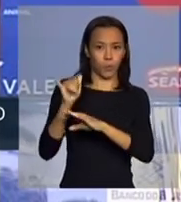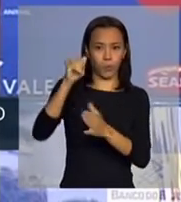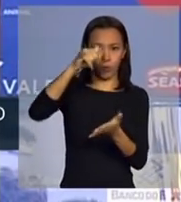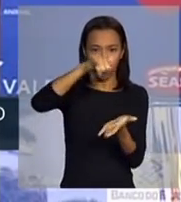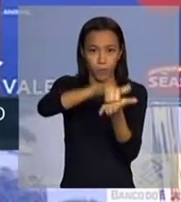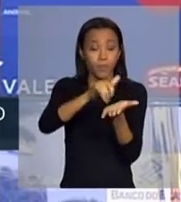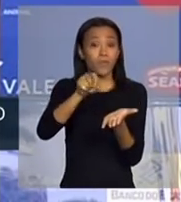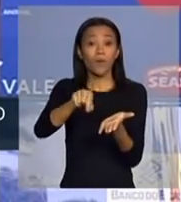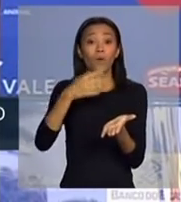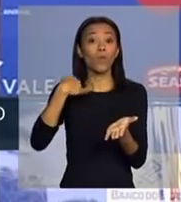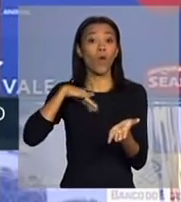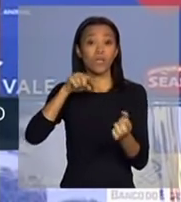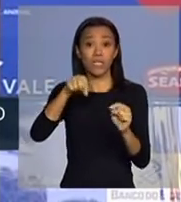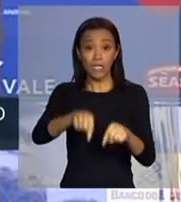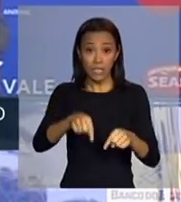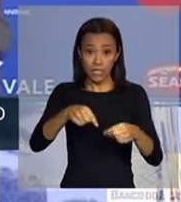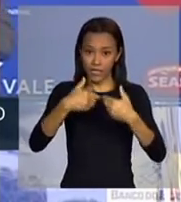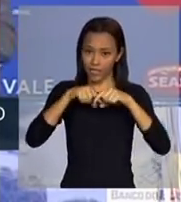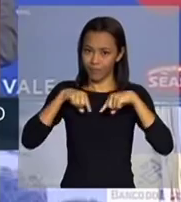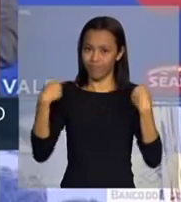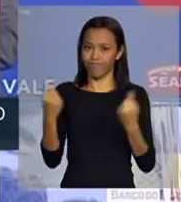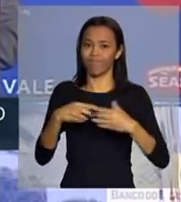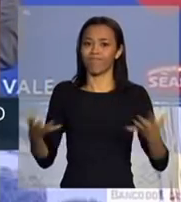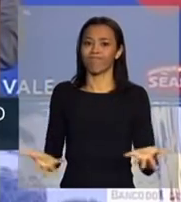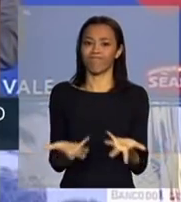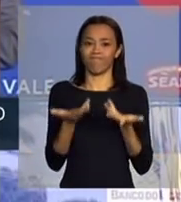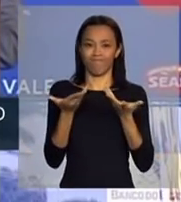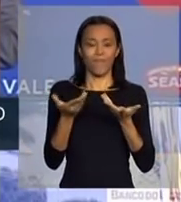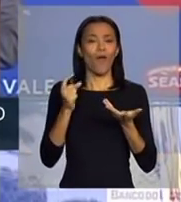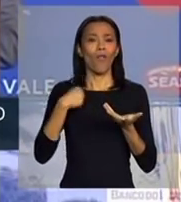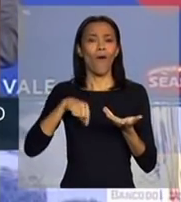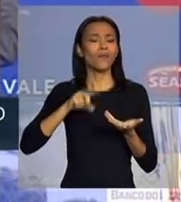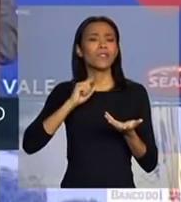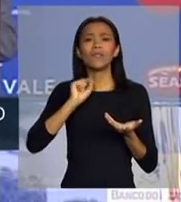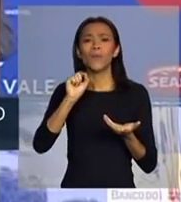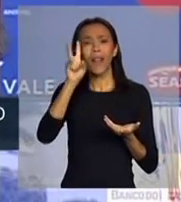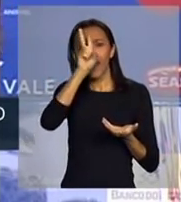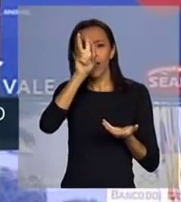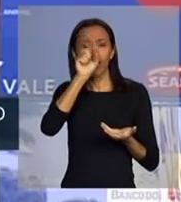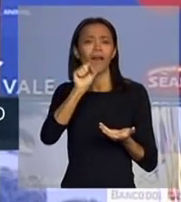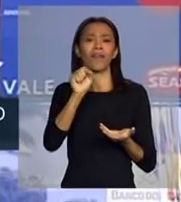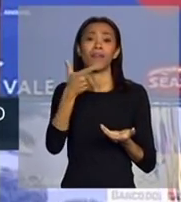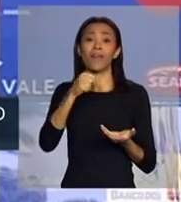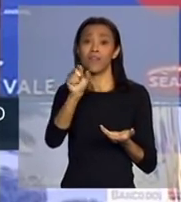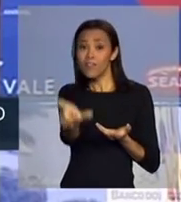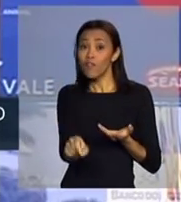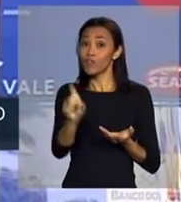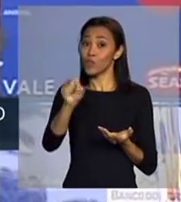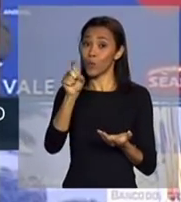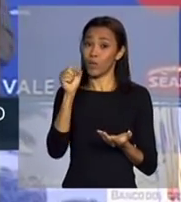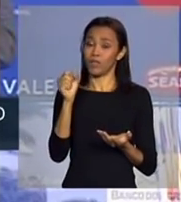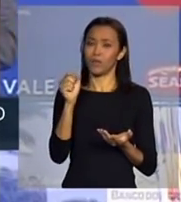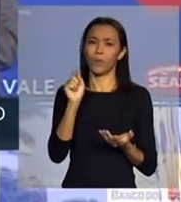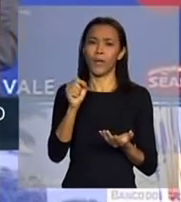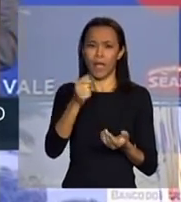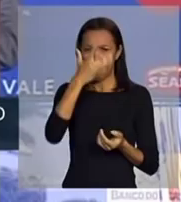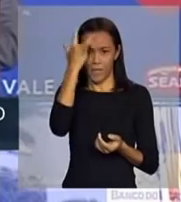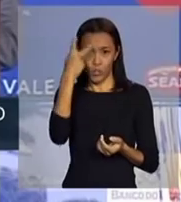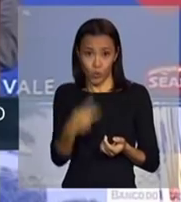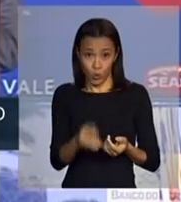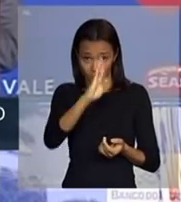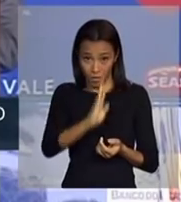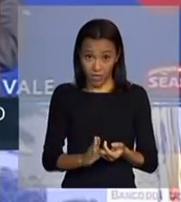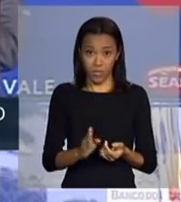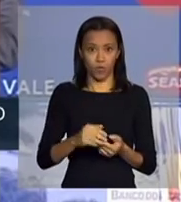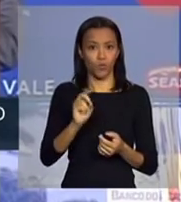nessa solenidade aqui em Uberaba, nós não podemos referenciar aquele que foi escolhido em diversas edições, o brasileiro do século,